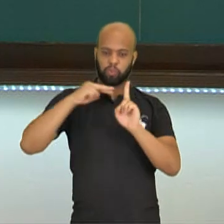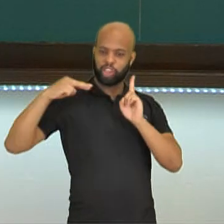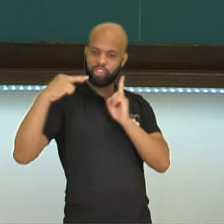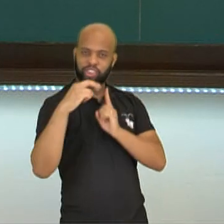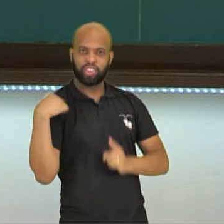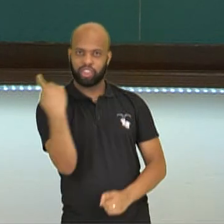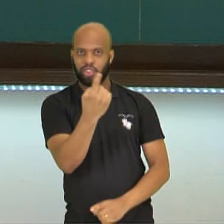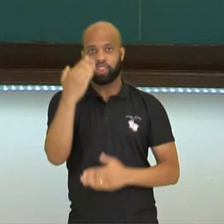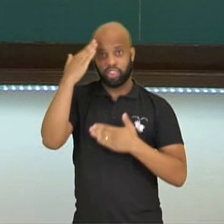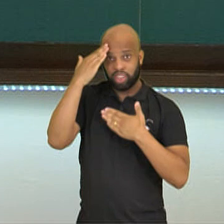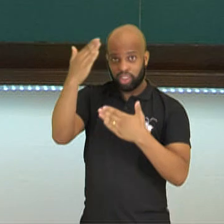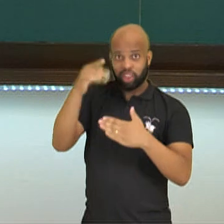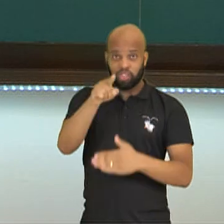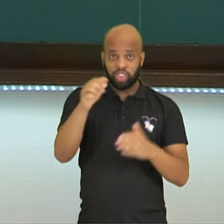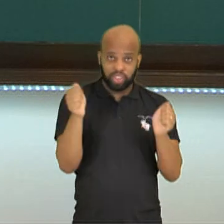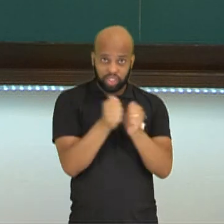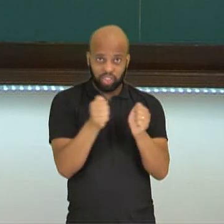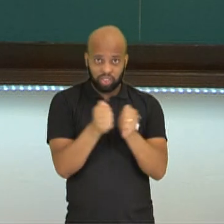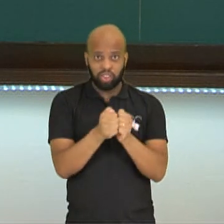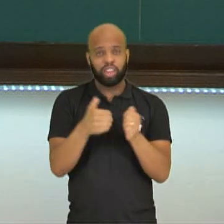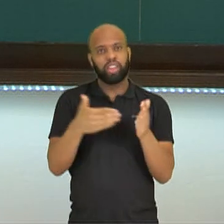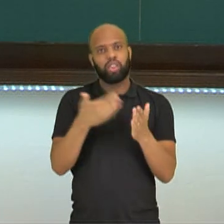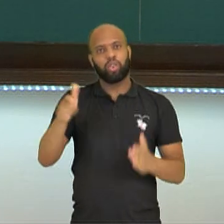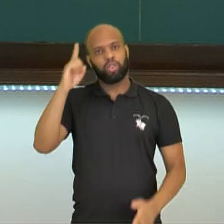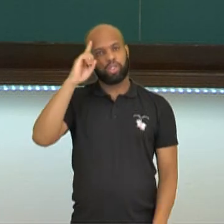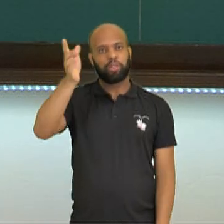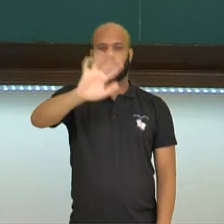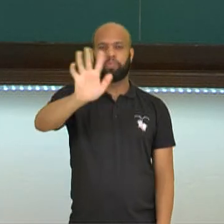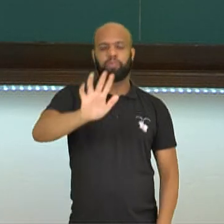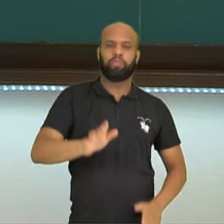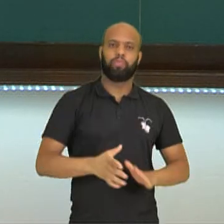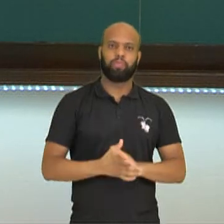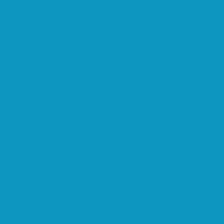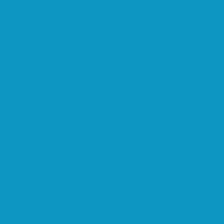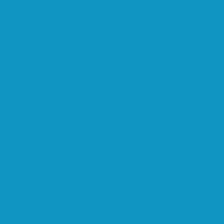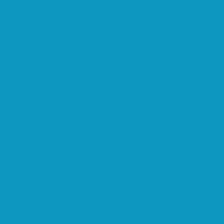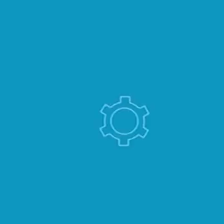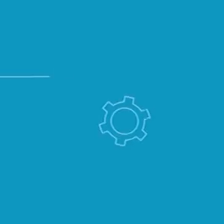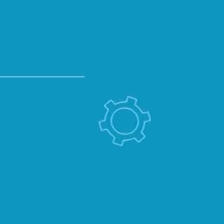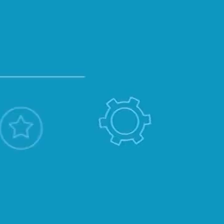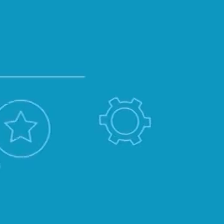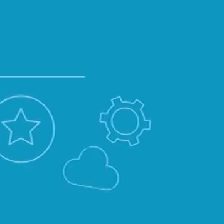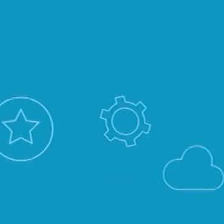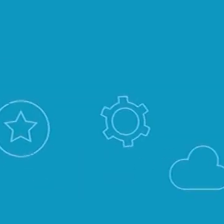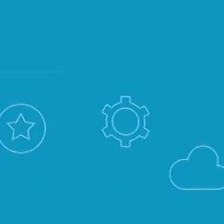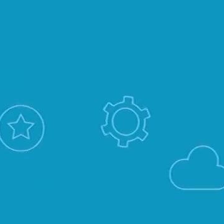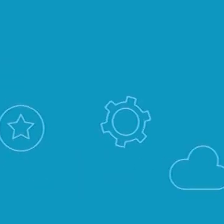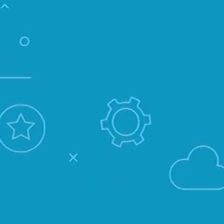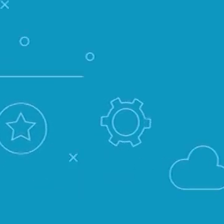vista. Eu agradeço vocês e até mais!